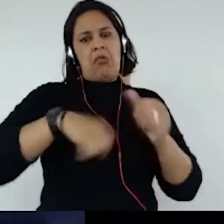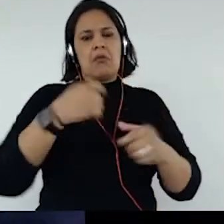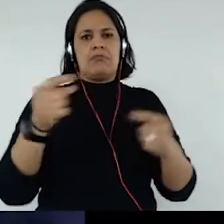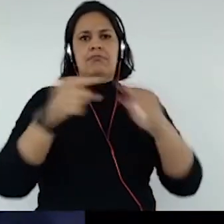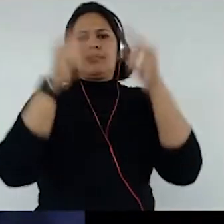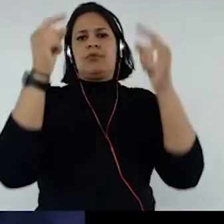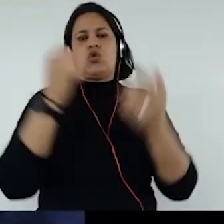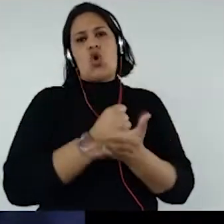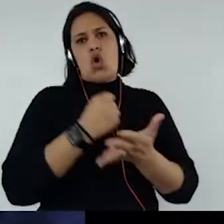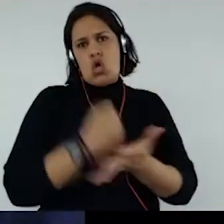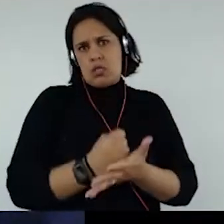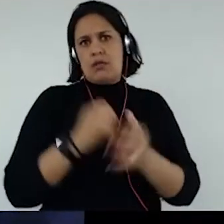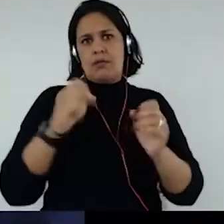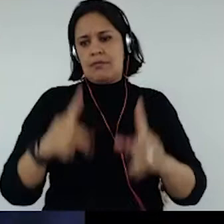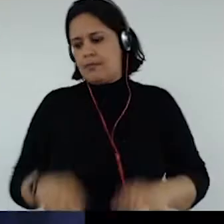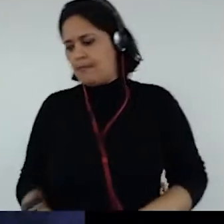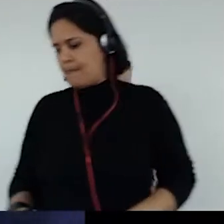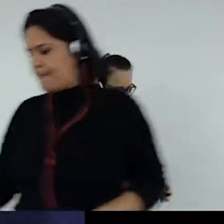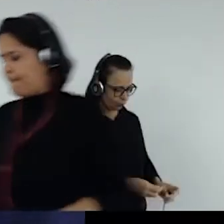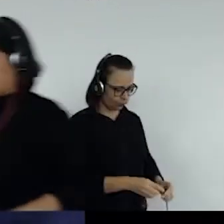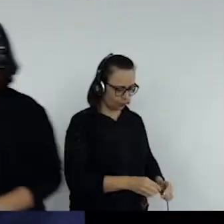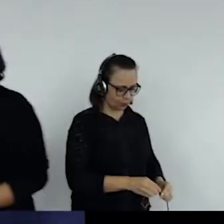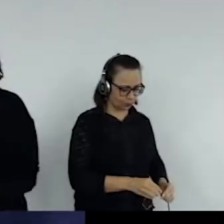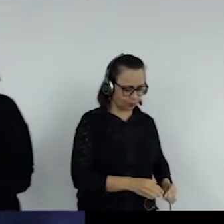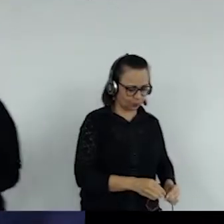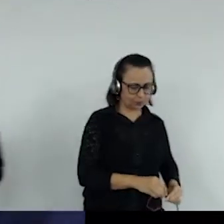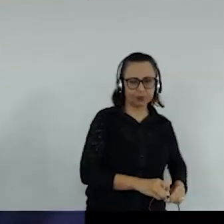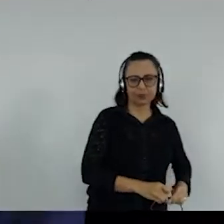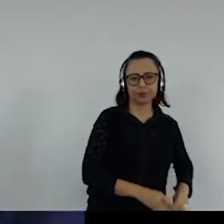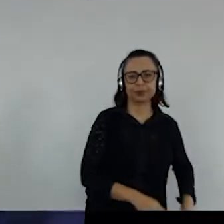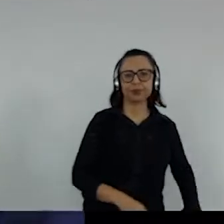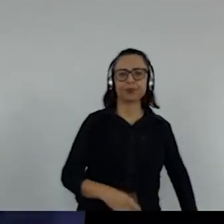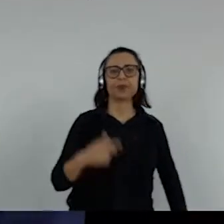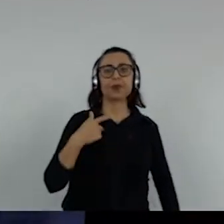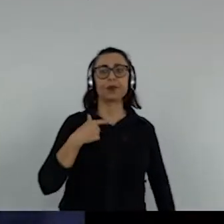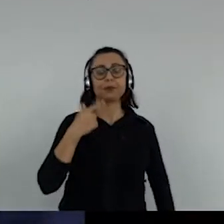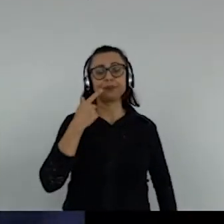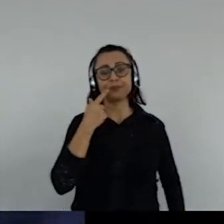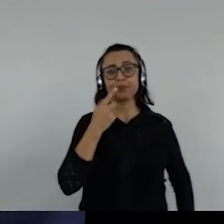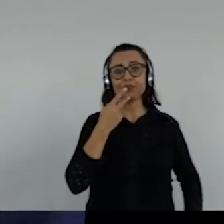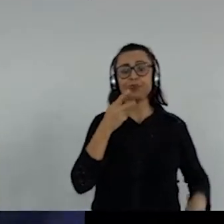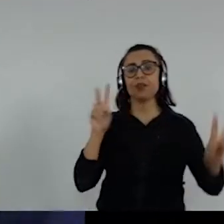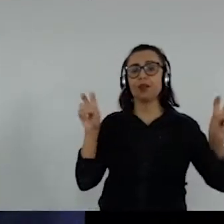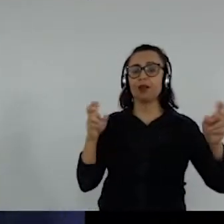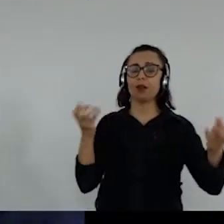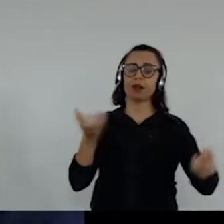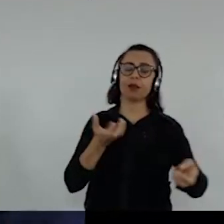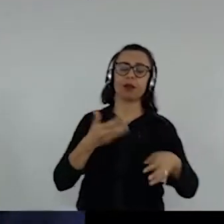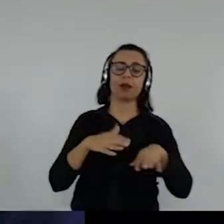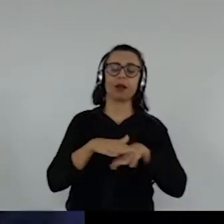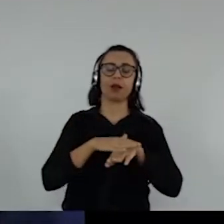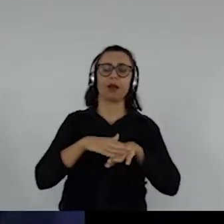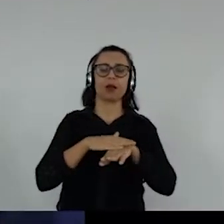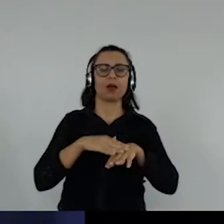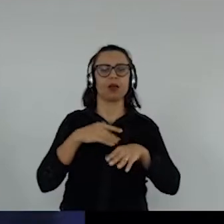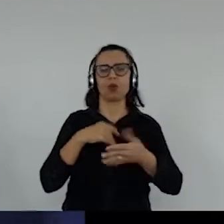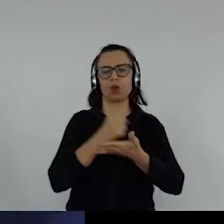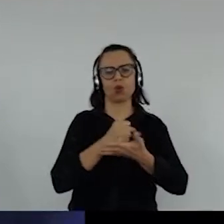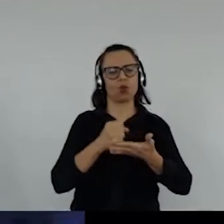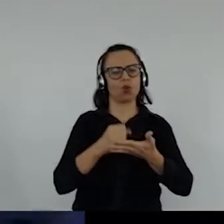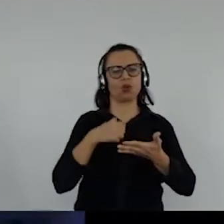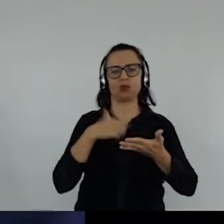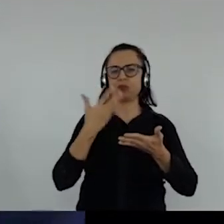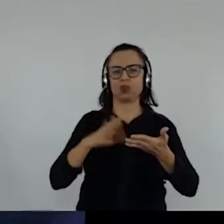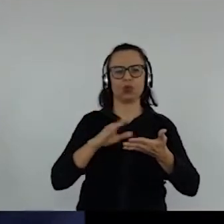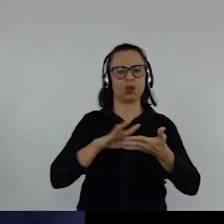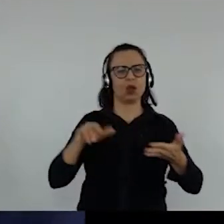Quando terminou o contrato no 10º ano, notificou a empresa de petróleo e falou, olha, eu quero agora me desligar desse contrato, não quero renovar.